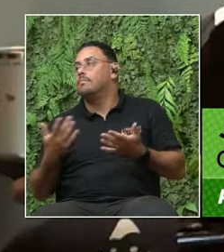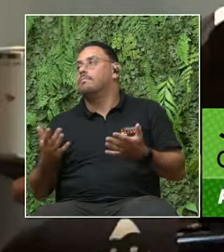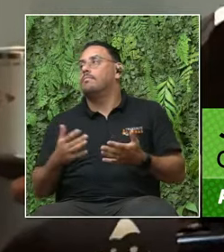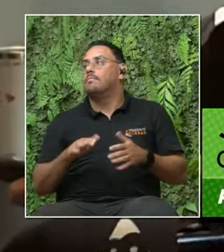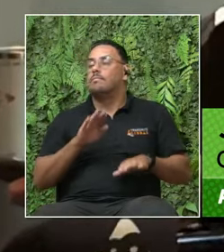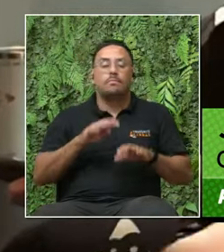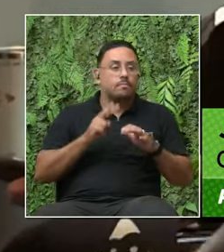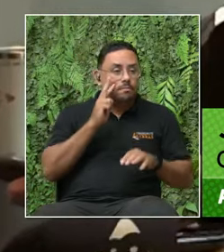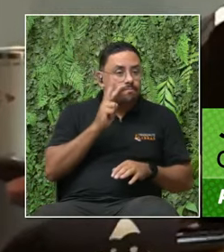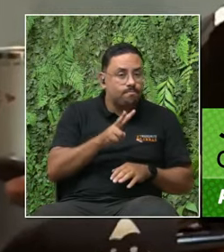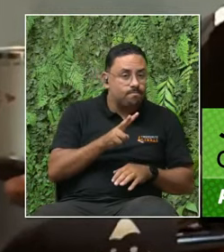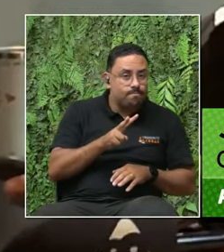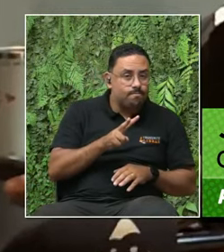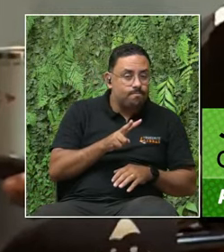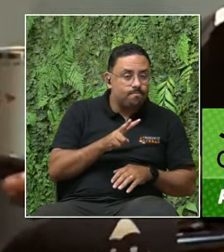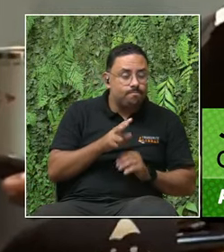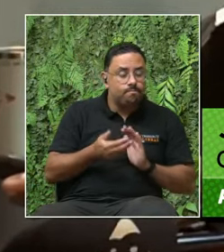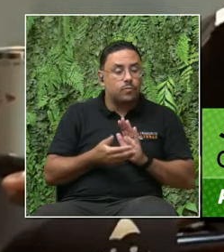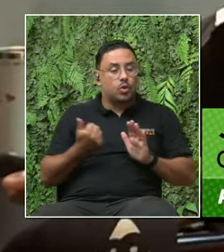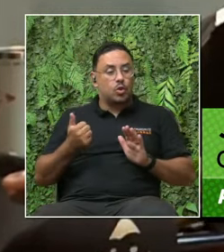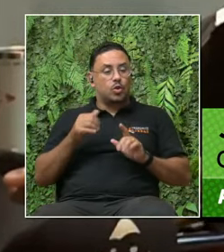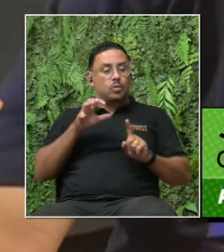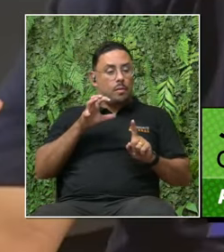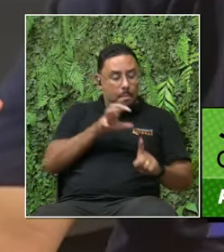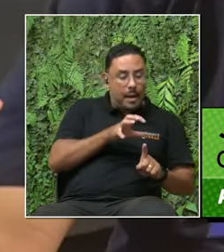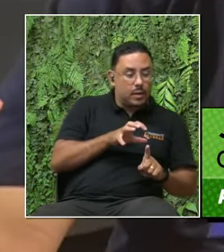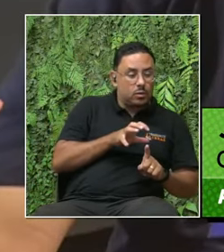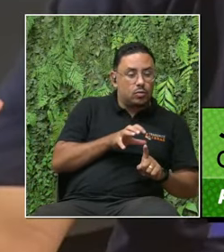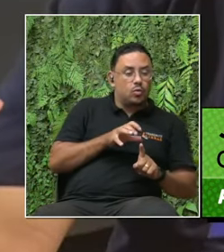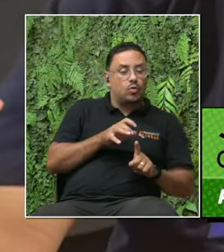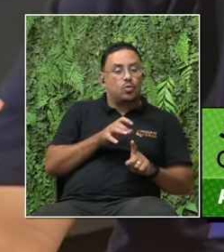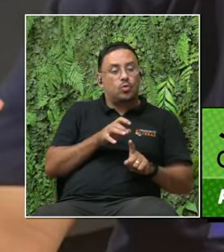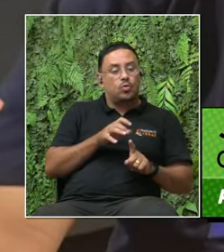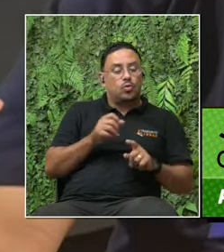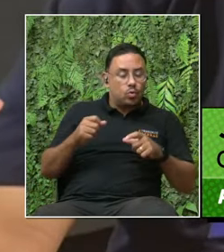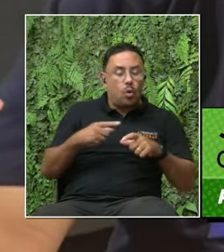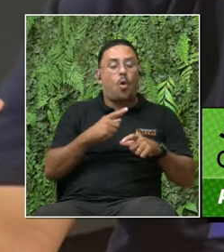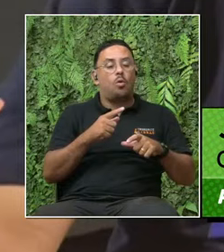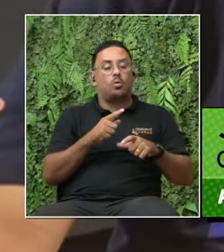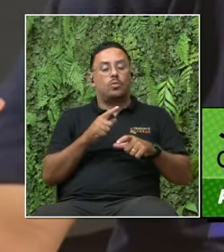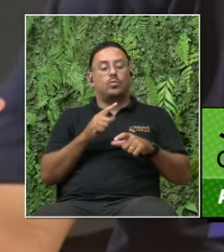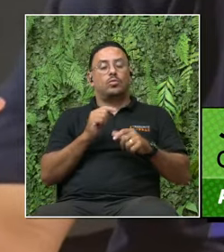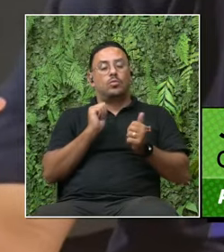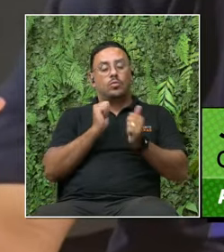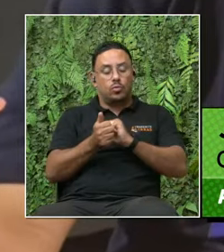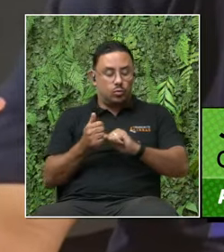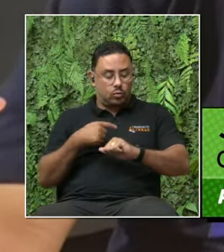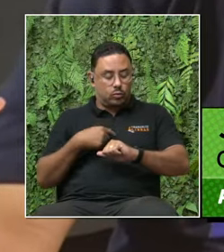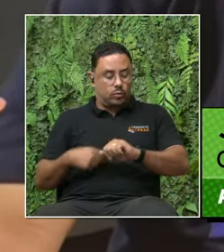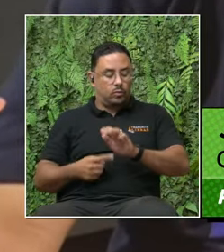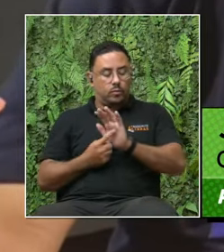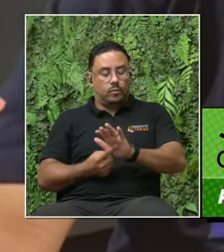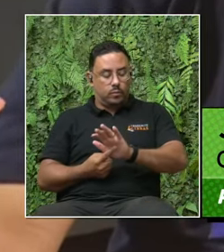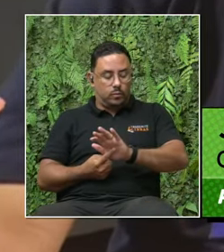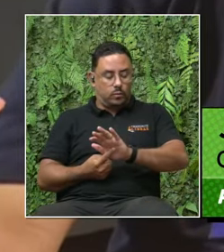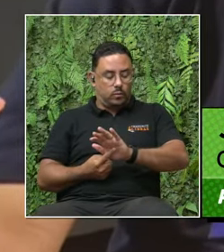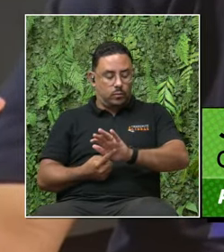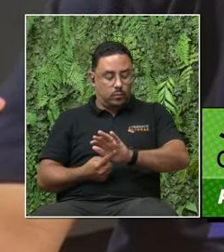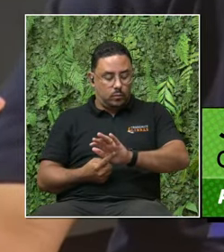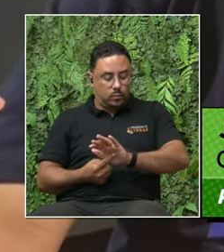Gilbert a gente Às vezes a gente tira um pouco do impacto dos gols no no jogo né No que que esse jogo movimenta né